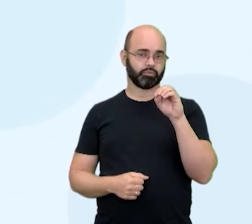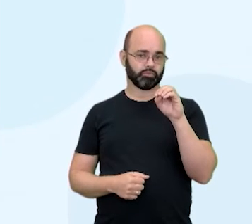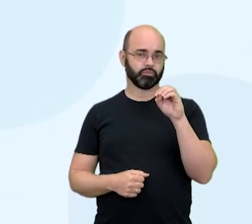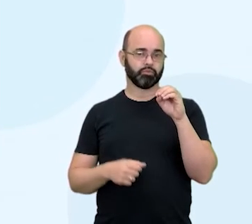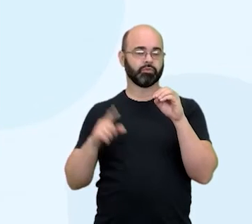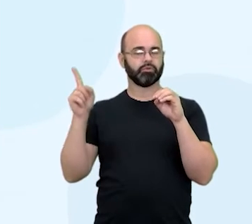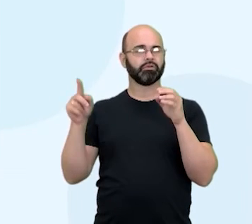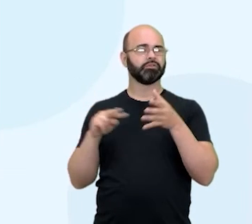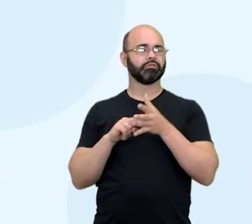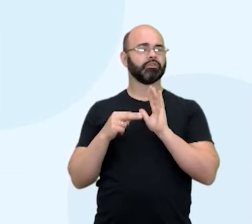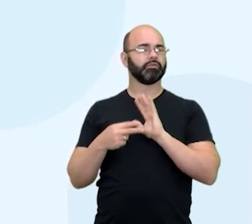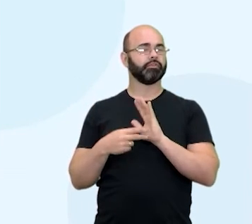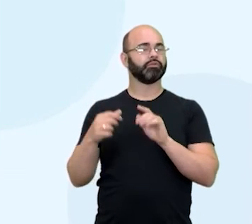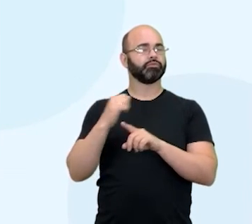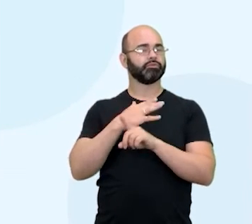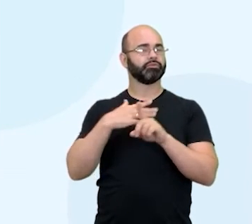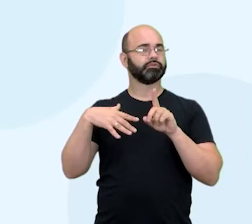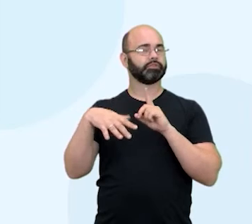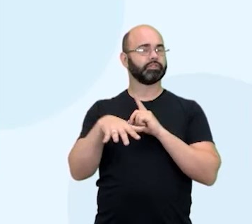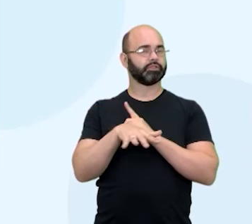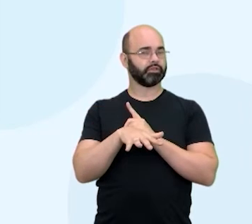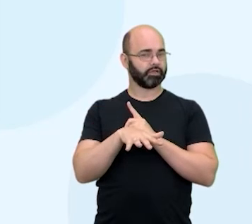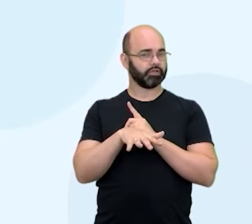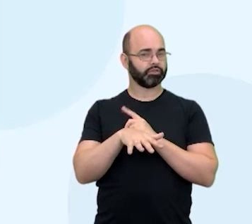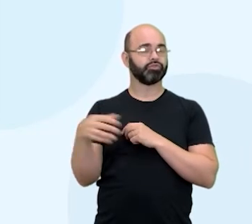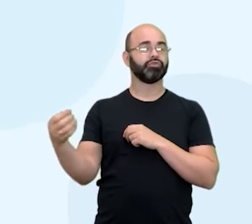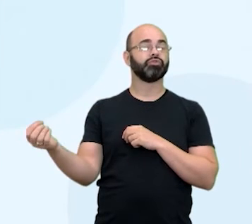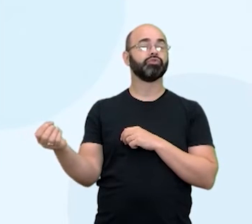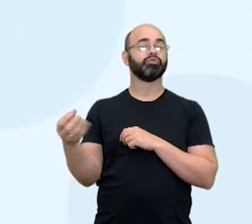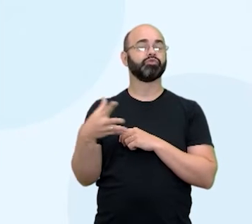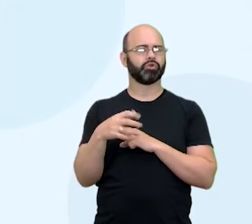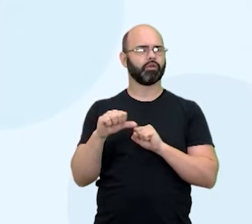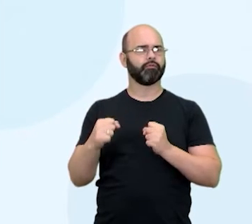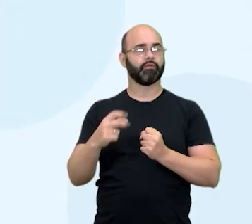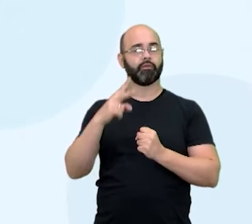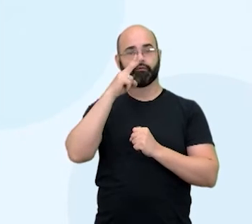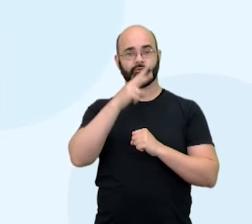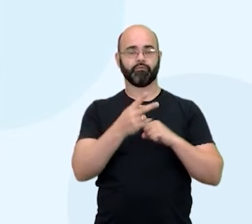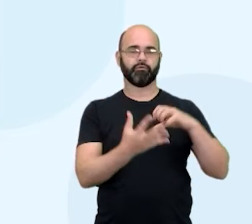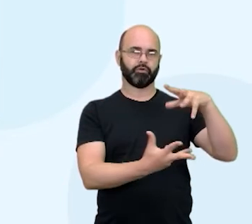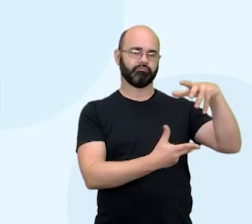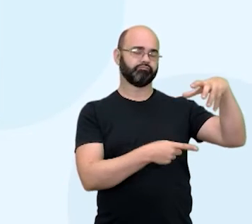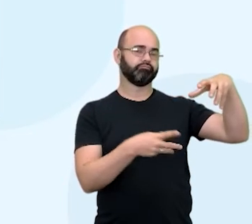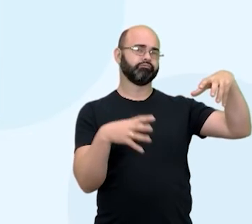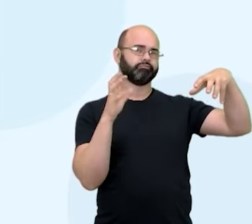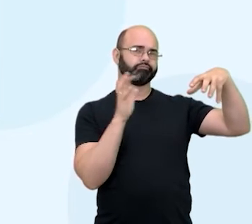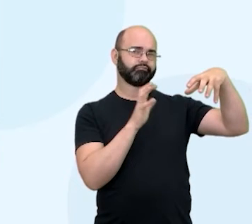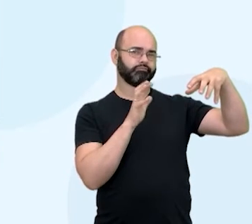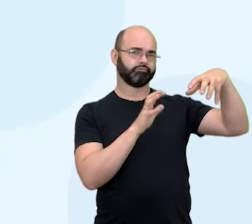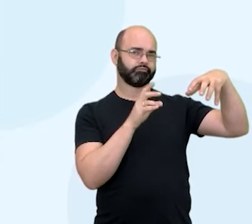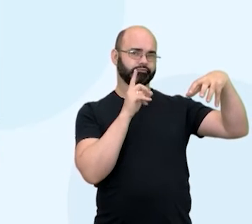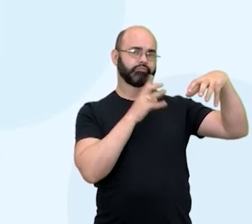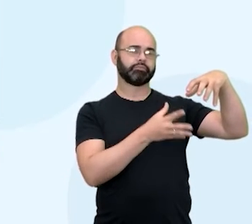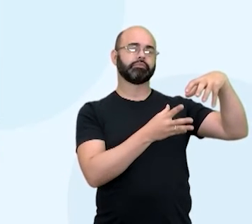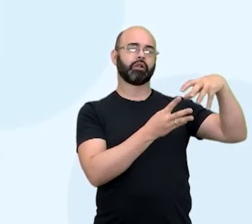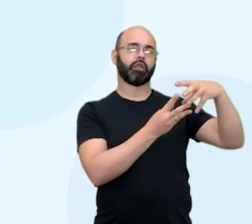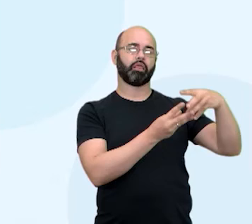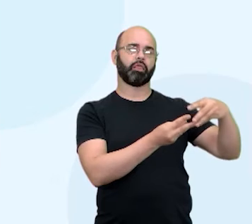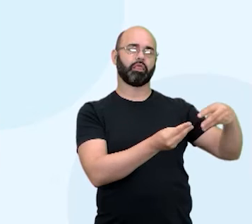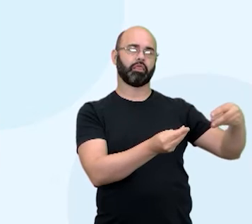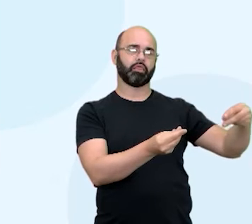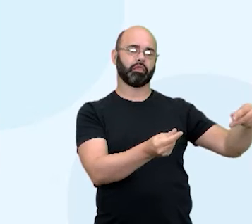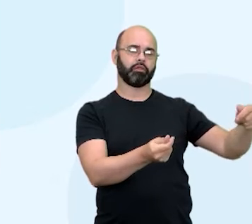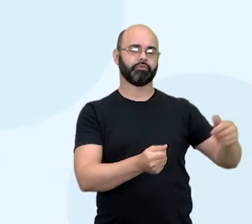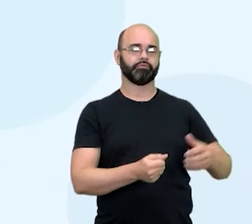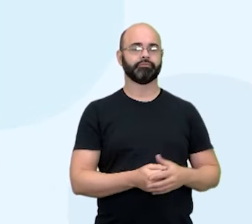é a nova força geológica a transformar o planeta, levando à degradação. Então tá lá, os meios de